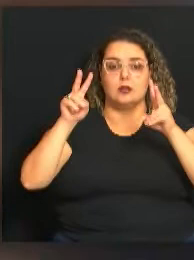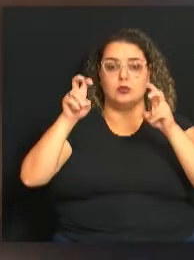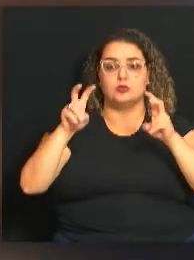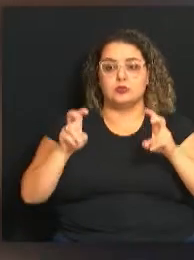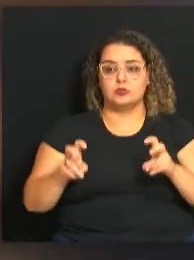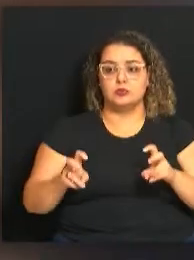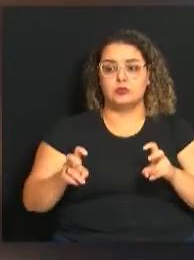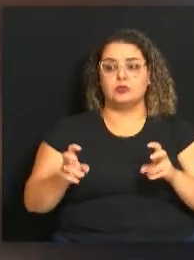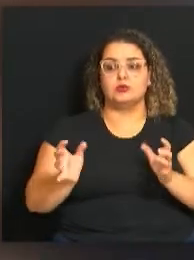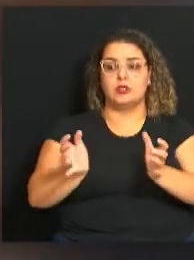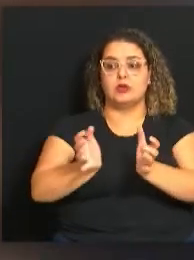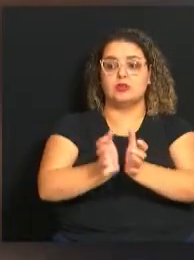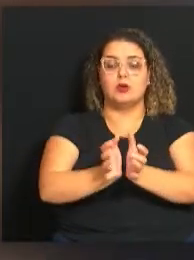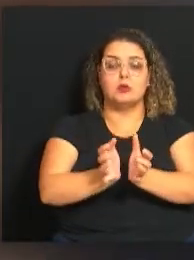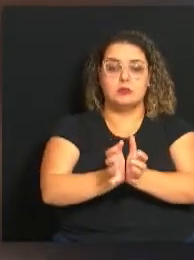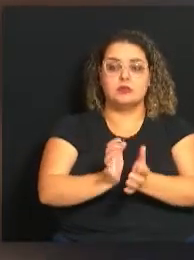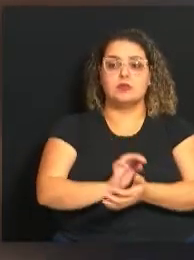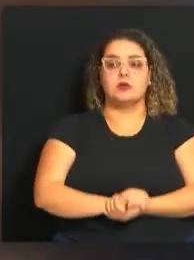das comissões,